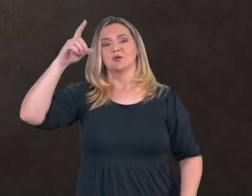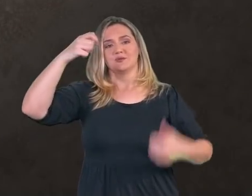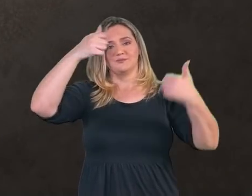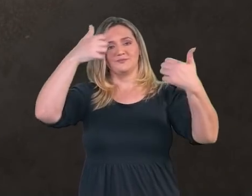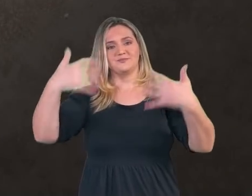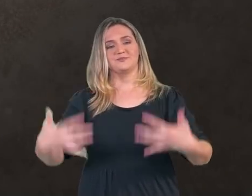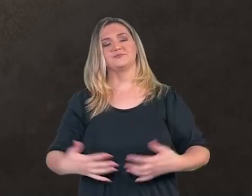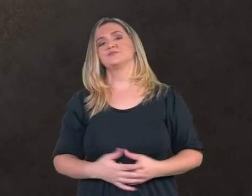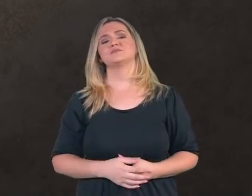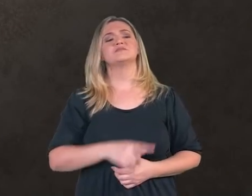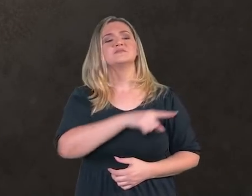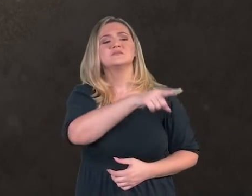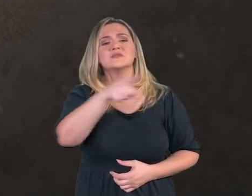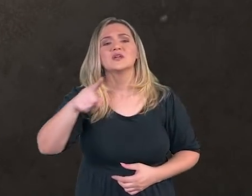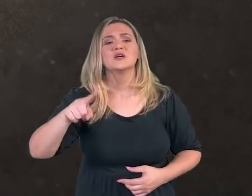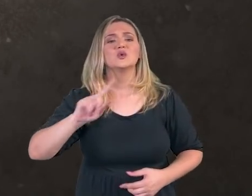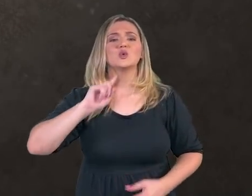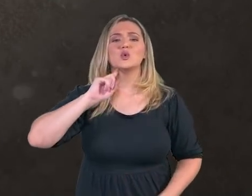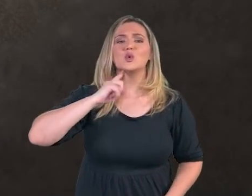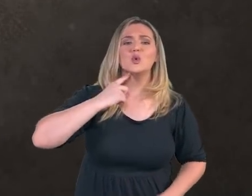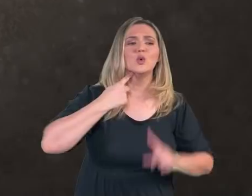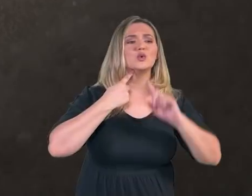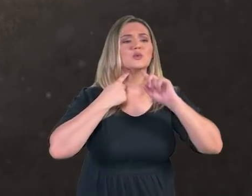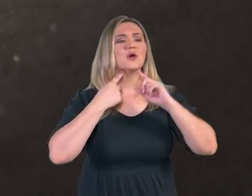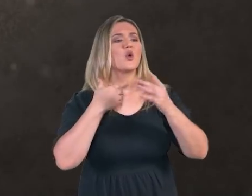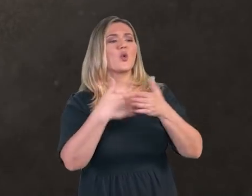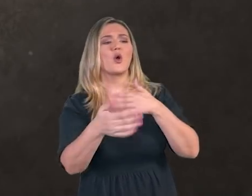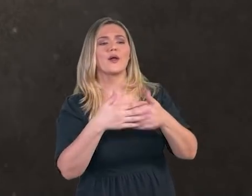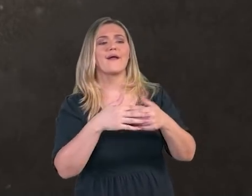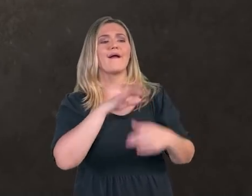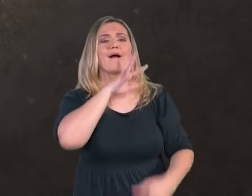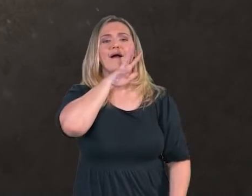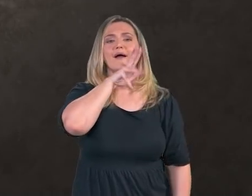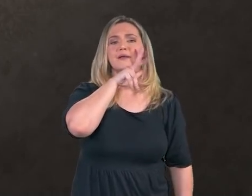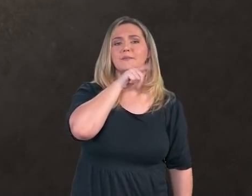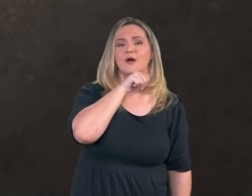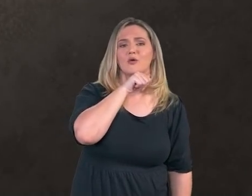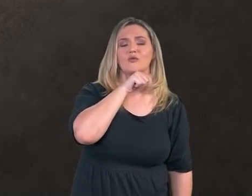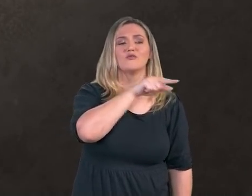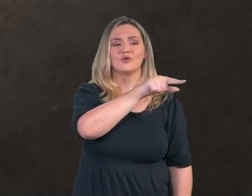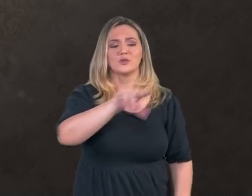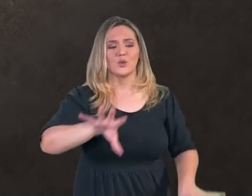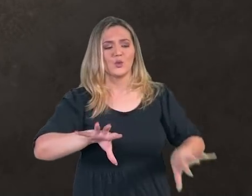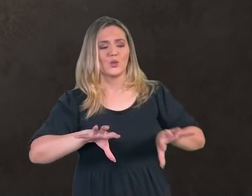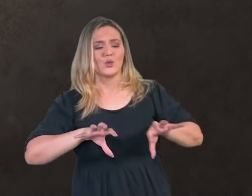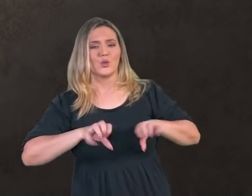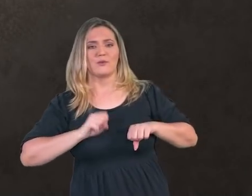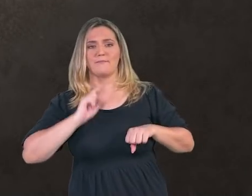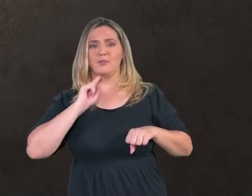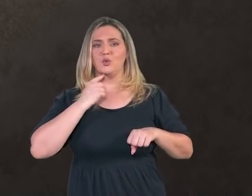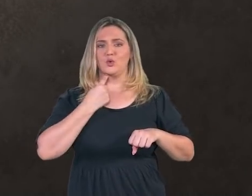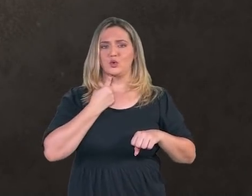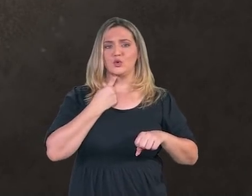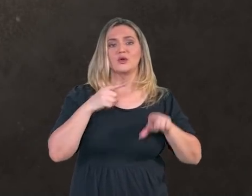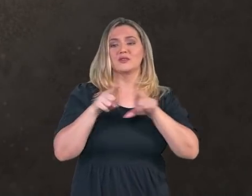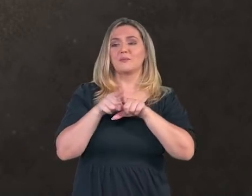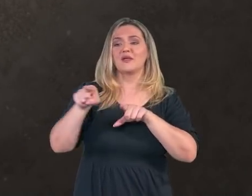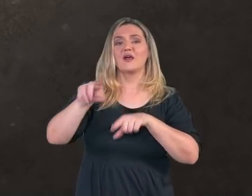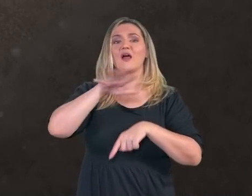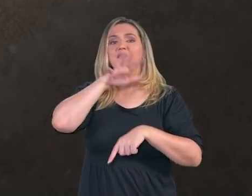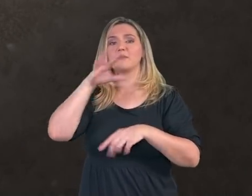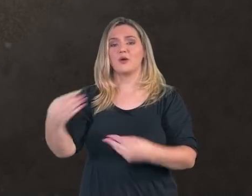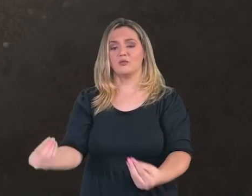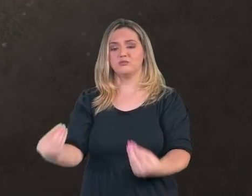Deus: não se contaminem com qualquer destes animais. Não se tornem impuros com eles, nem deixem que eles os tornem